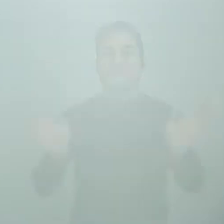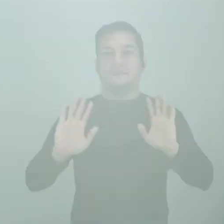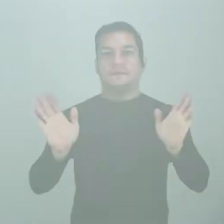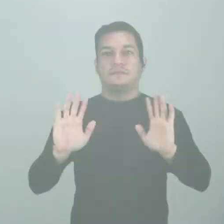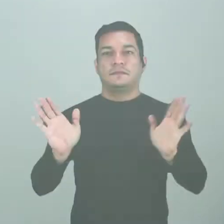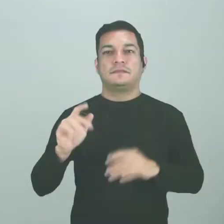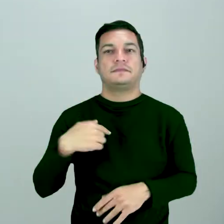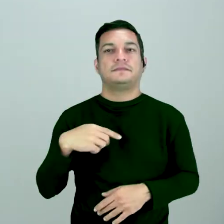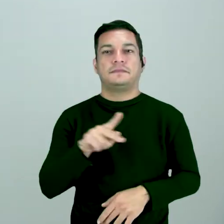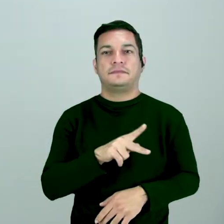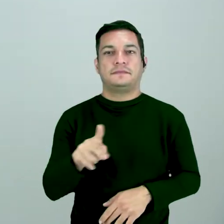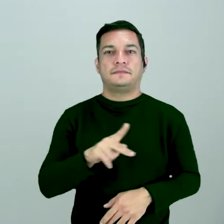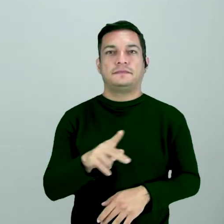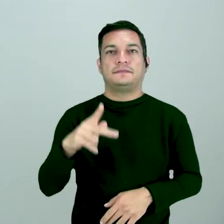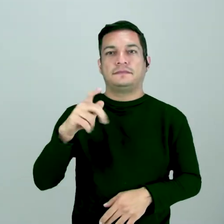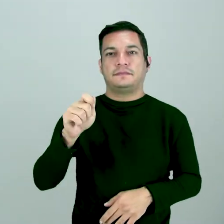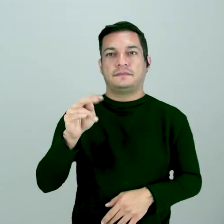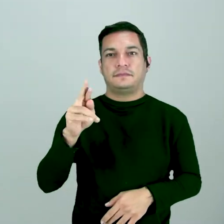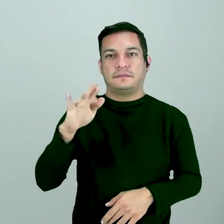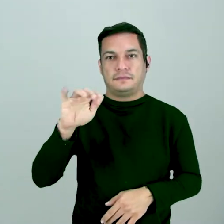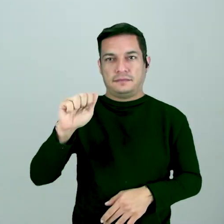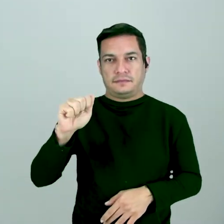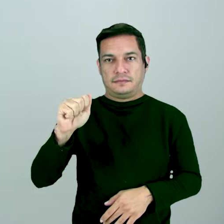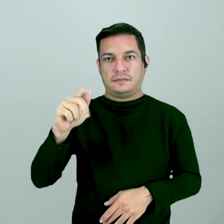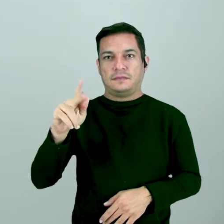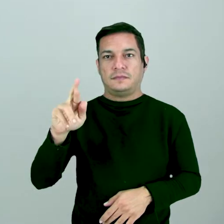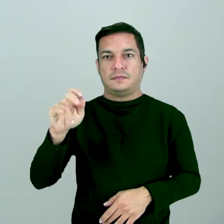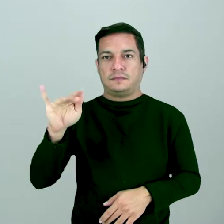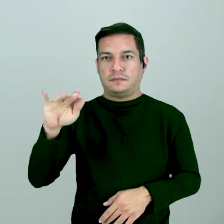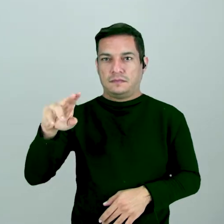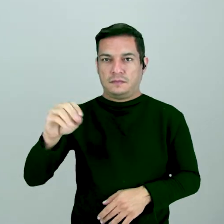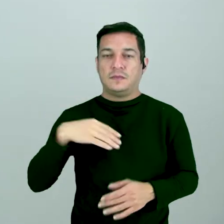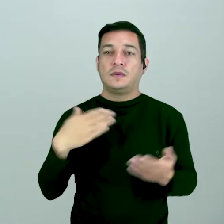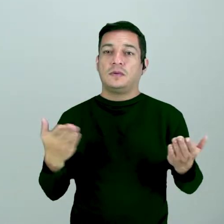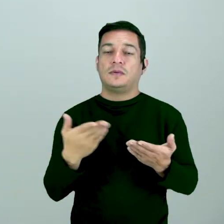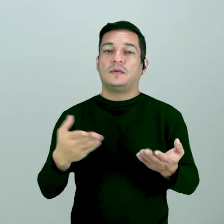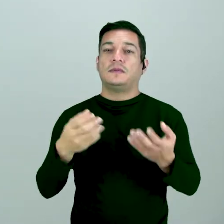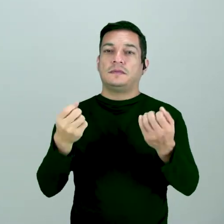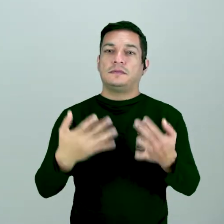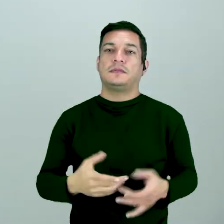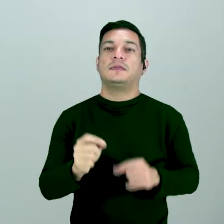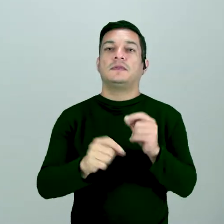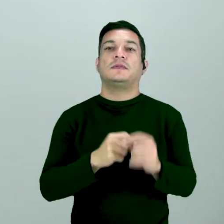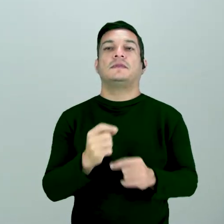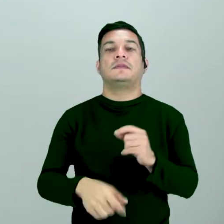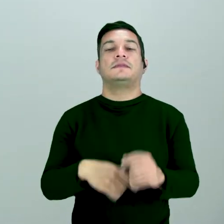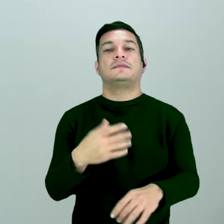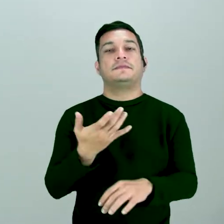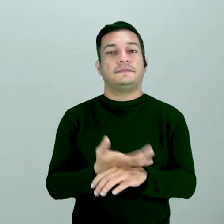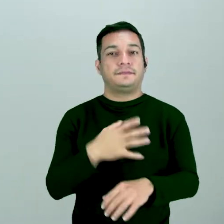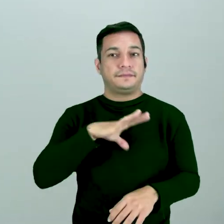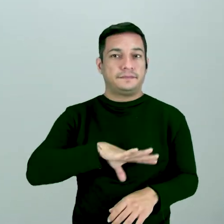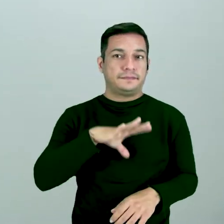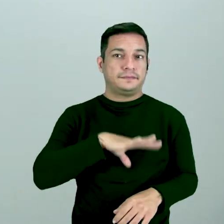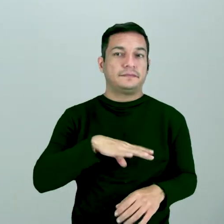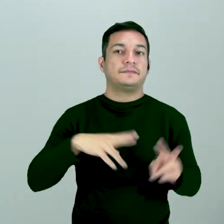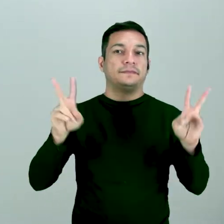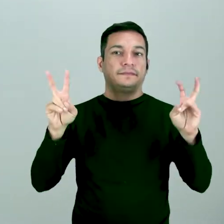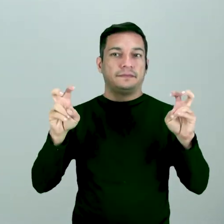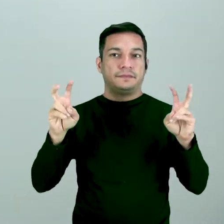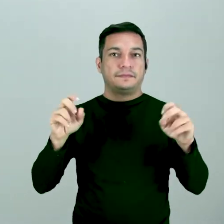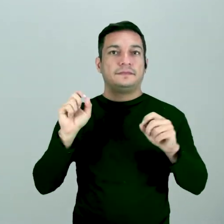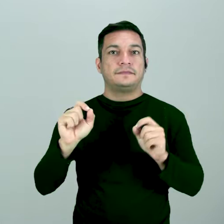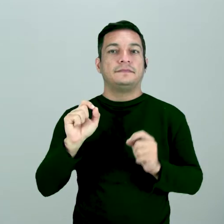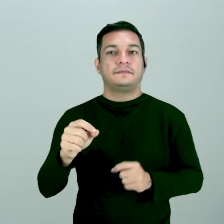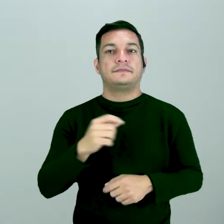Olá, eu sou a professora Patrícia Rufino e hoje vou ministrar o componente curricular de língua portuguesa. A nossa aula é a